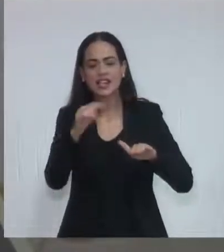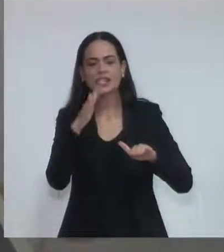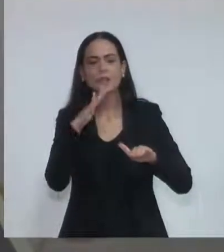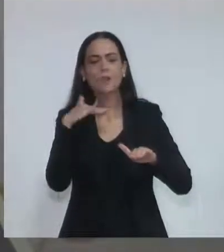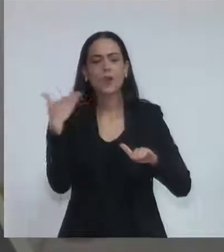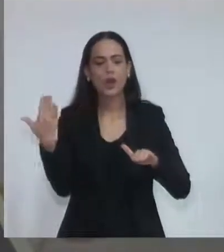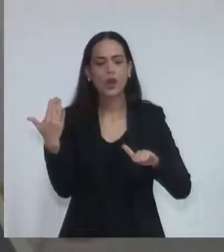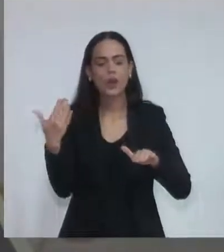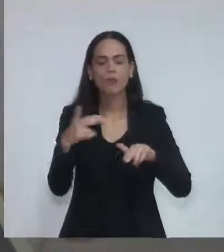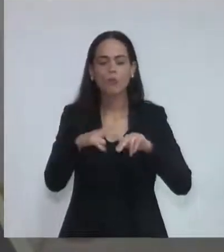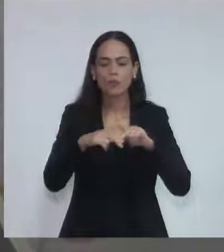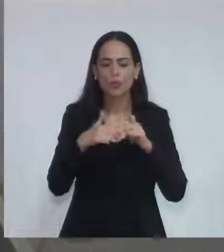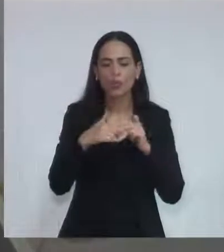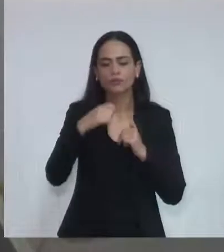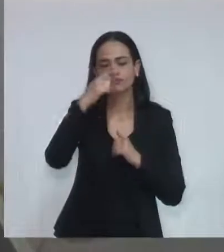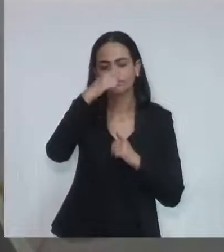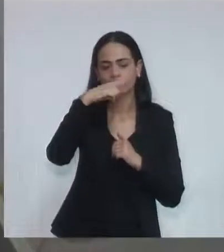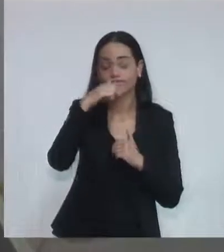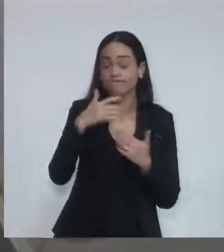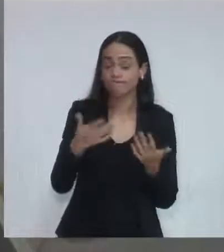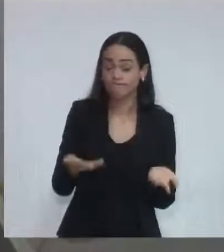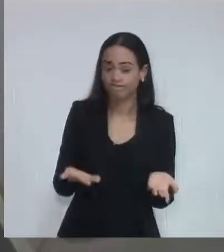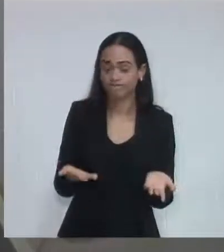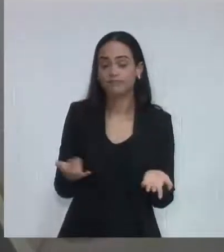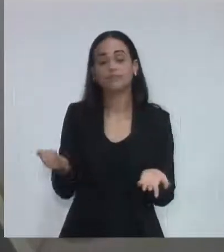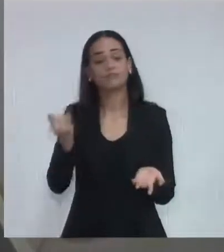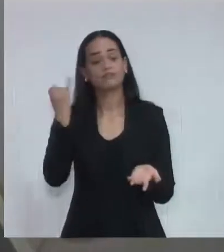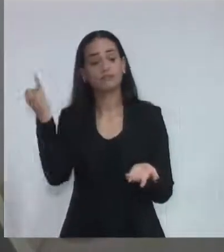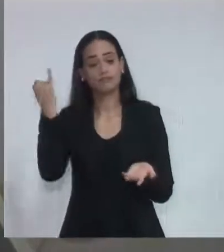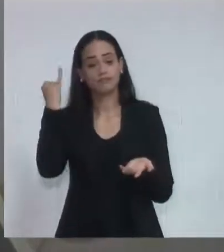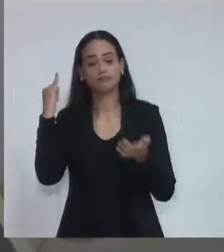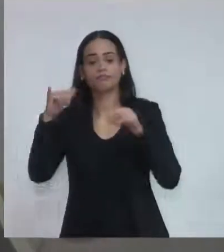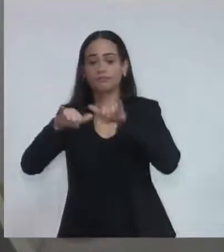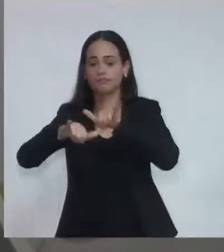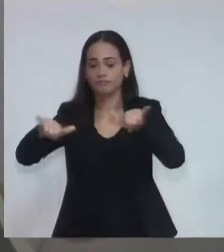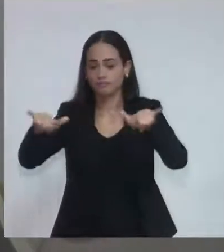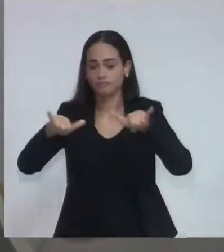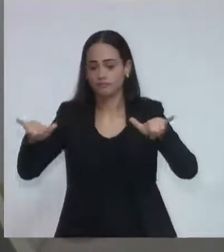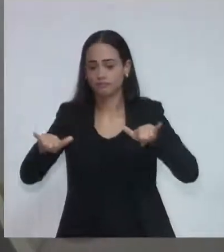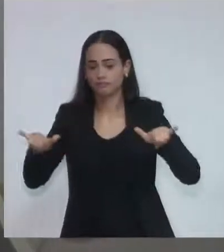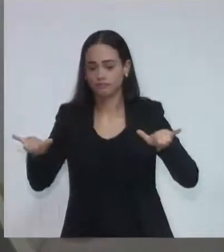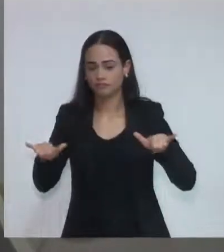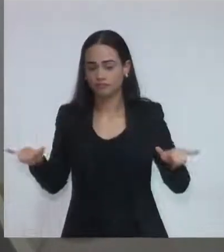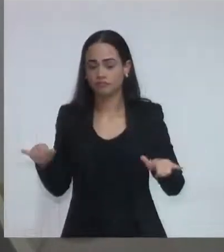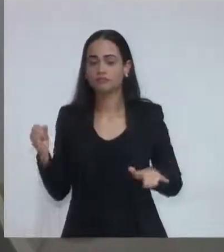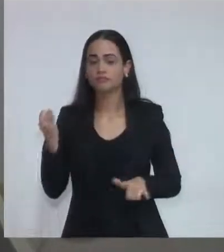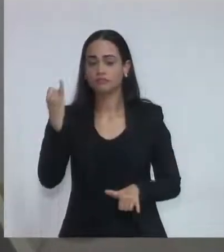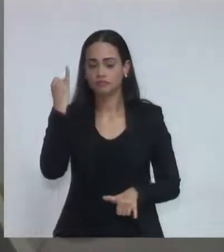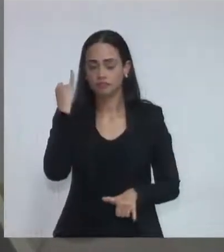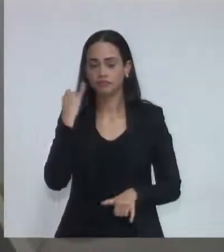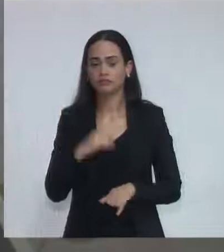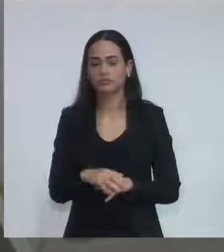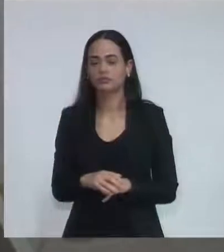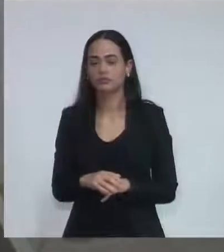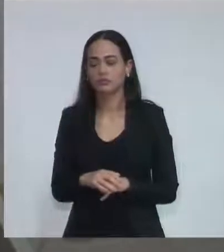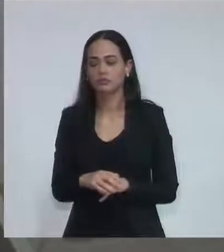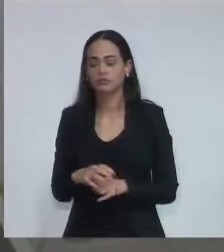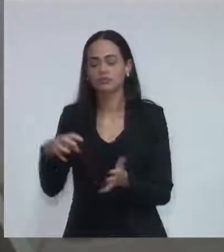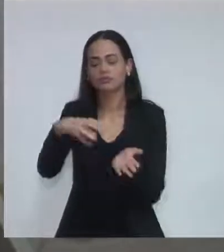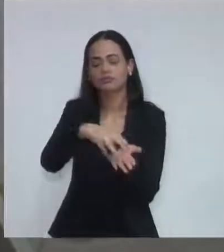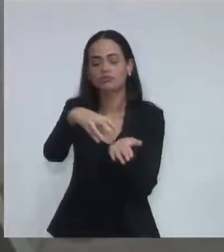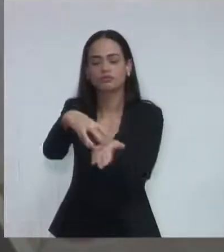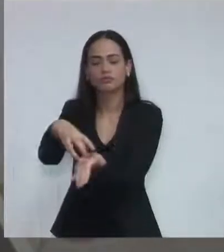mobilizados, alertar a todos, orientar a todos para que procurem, sim, os postos de vacinação, pois é de extrema